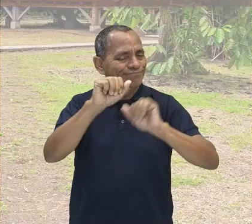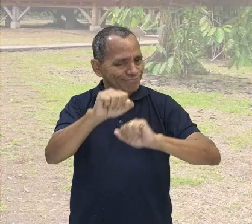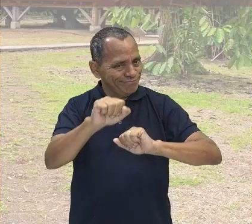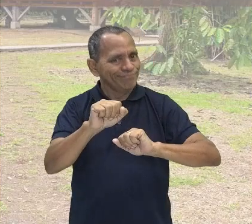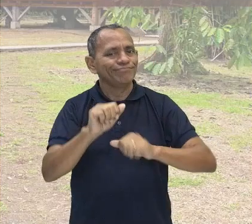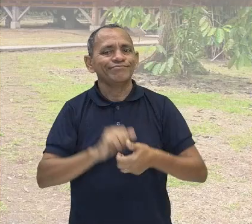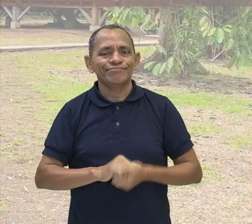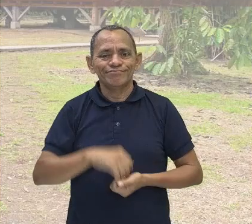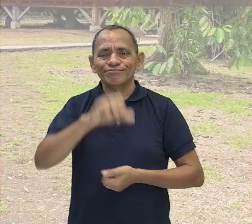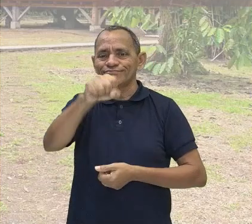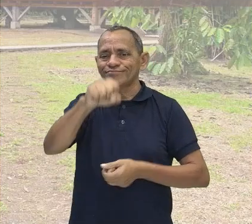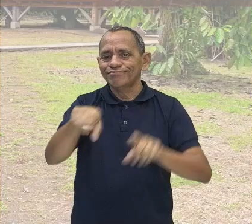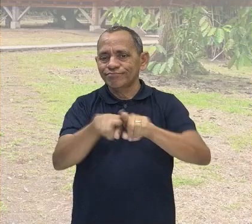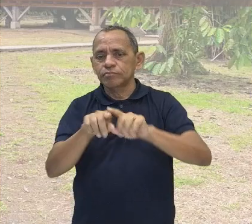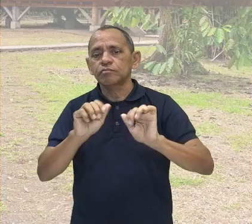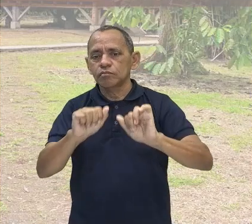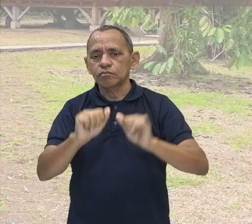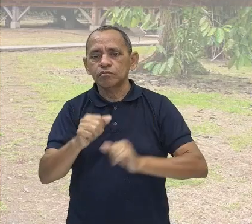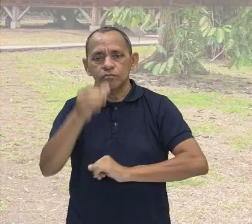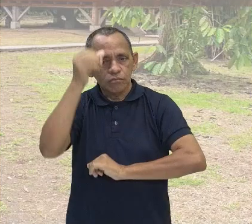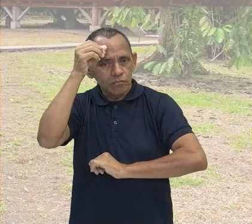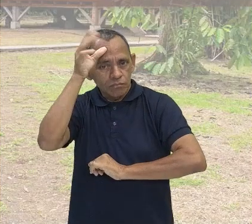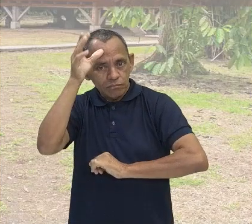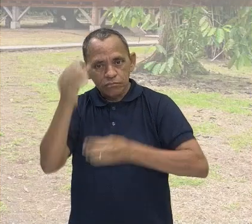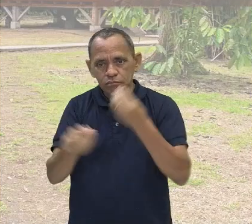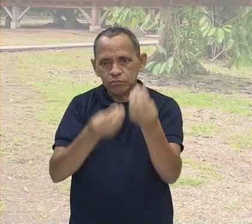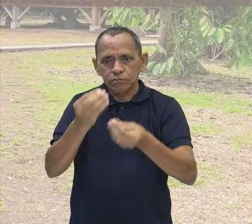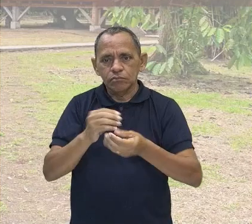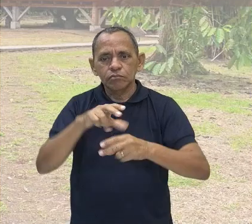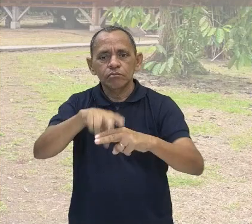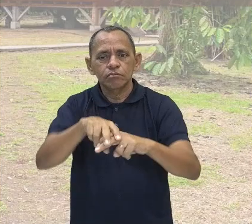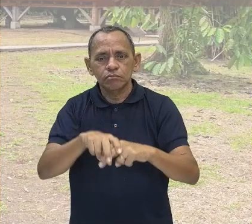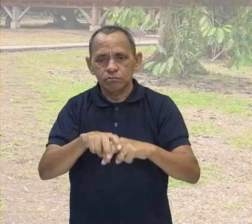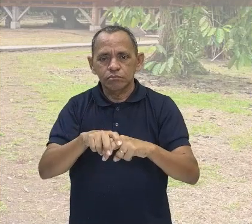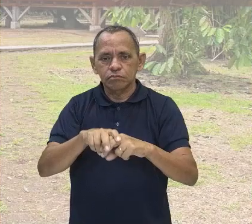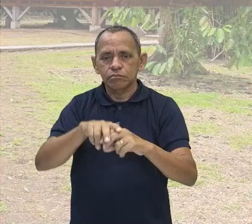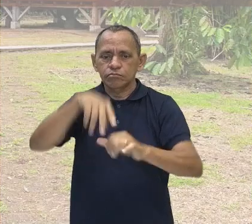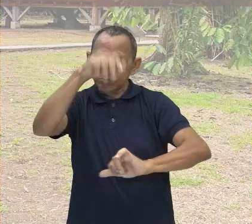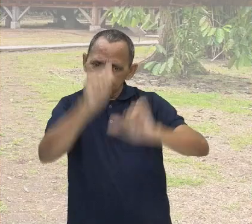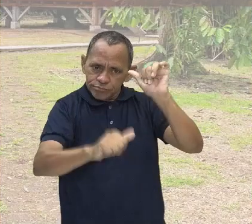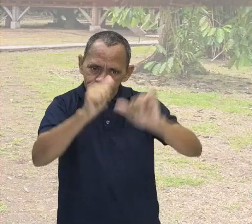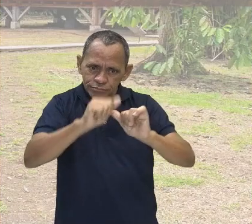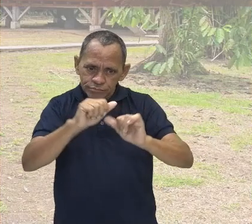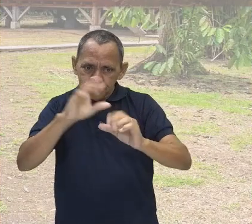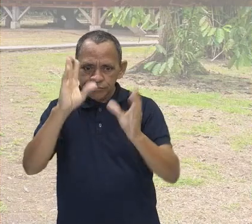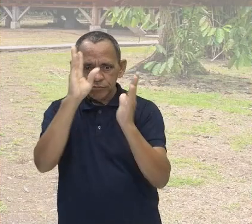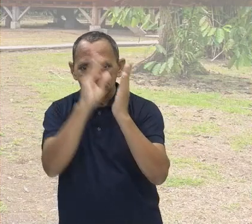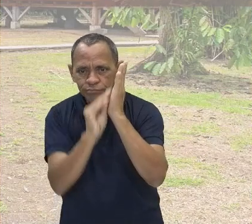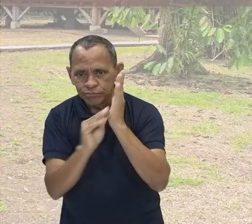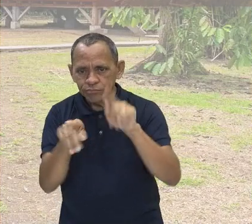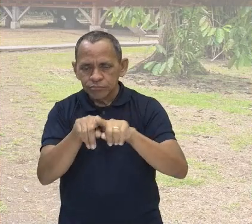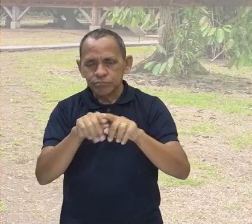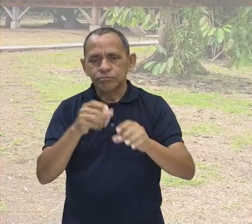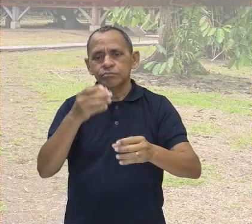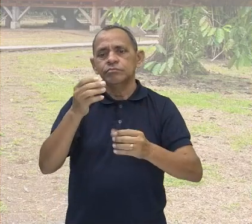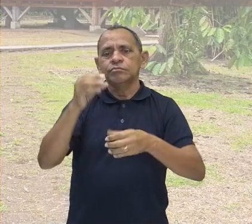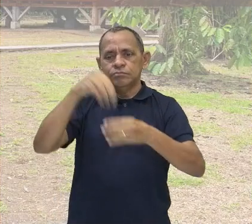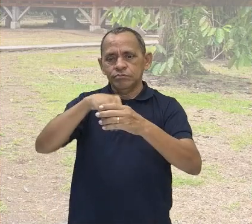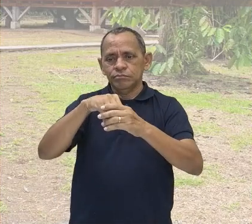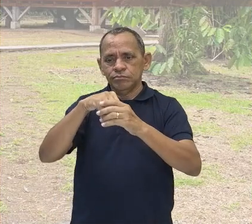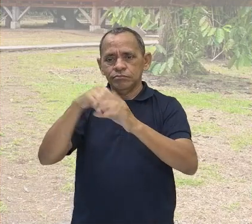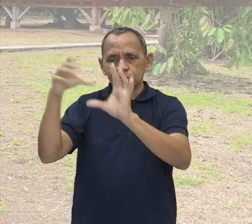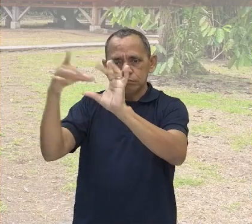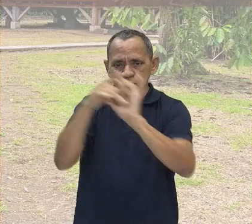funciona. Mas elas podem ser compreendidas por meio da interpretação do conteúdo e da análise do contexto. Então eu